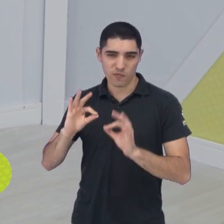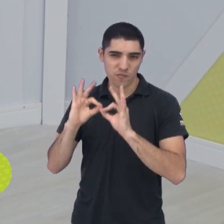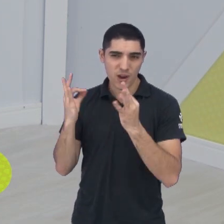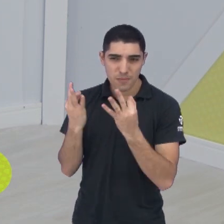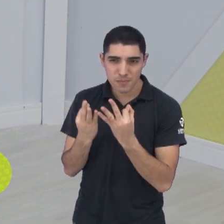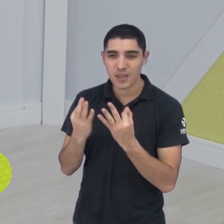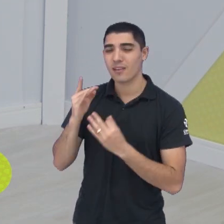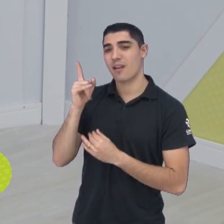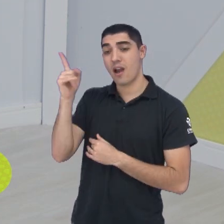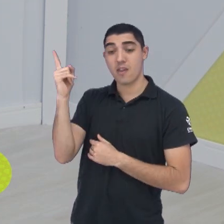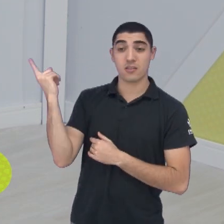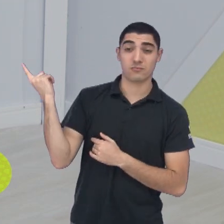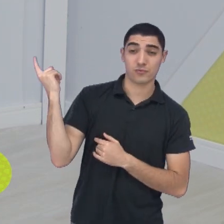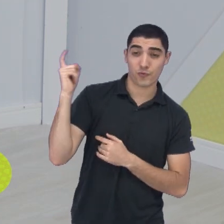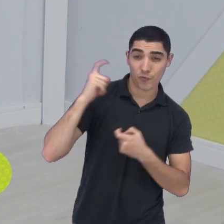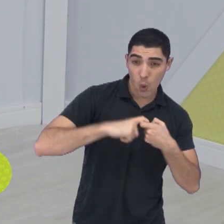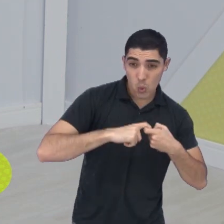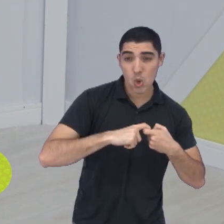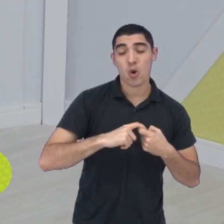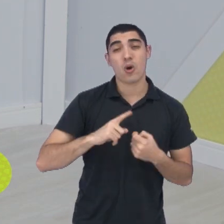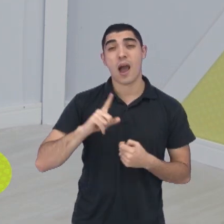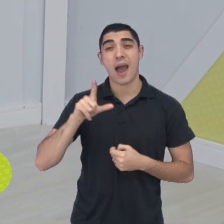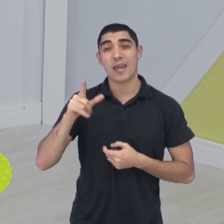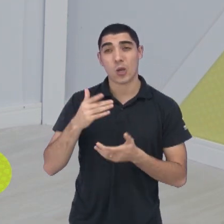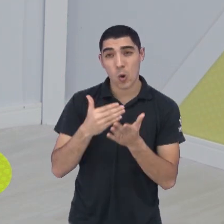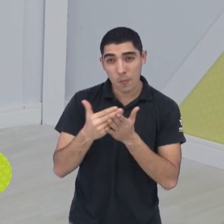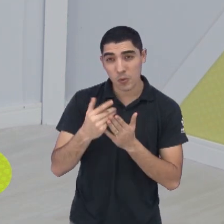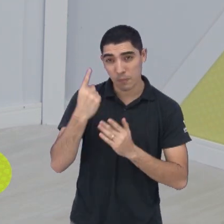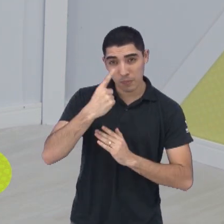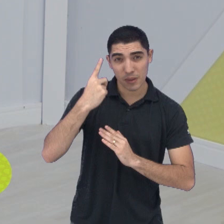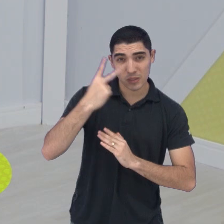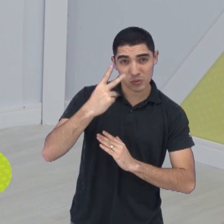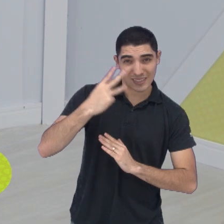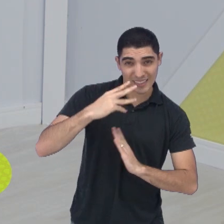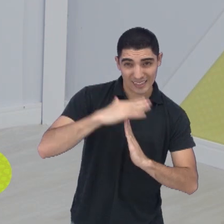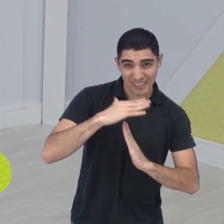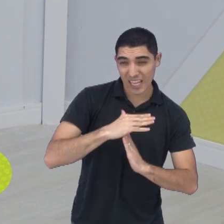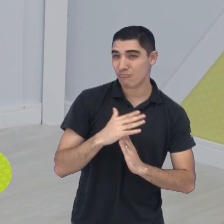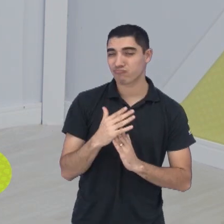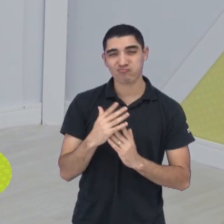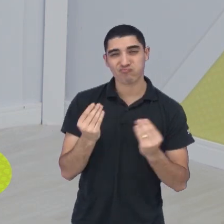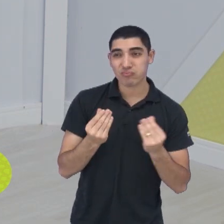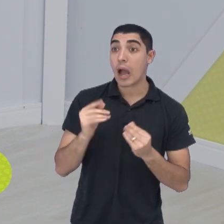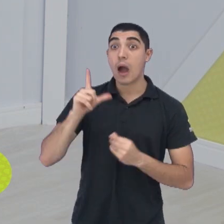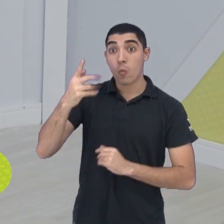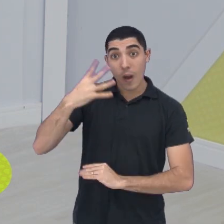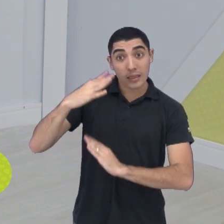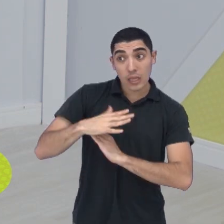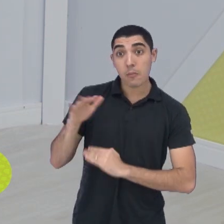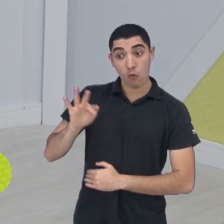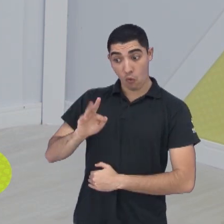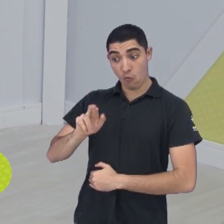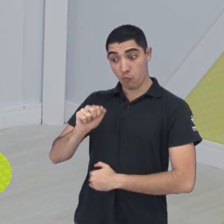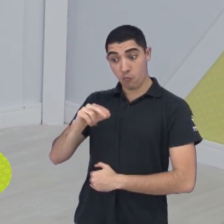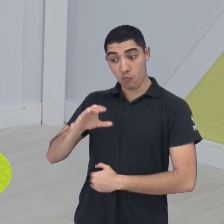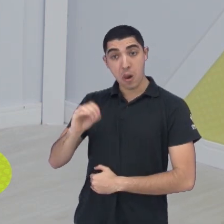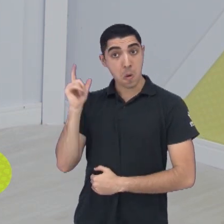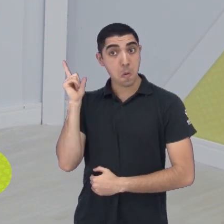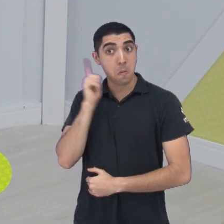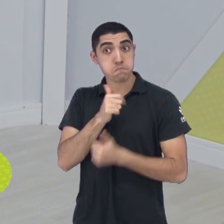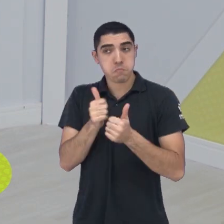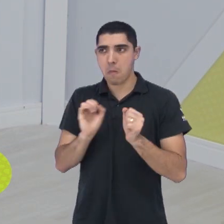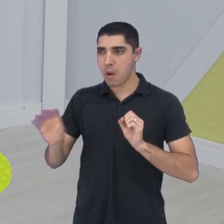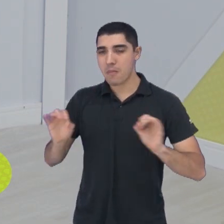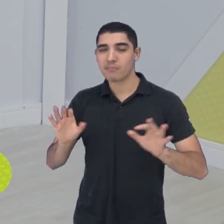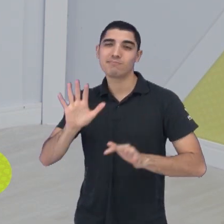resolver, voltou, não estava muito legal nos primeiros 3 períodos, mas no último ele foi decisivo e a vitória acabou ficando com a equipe do